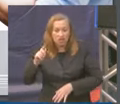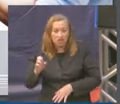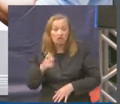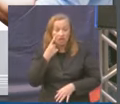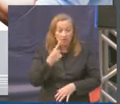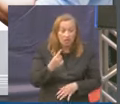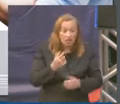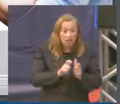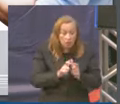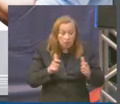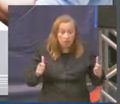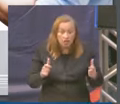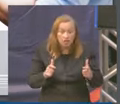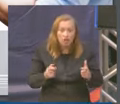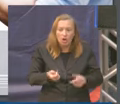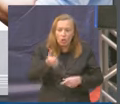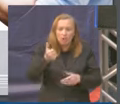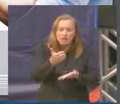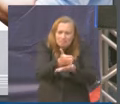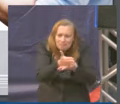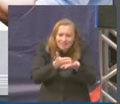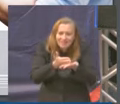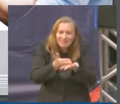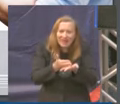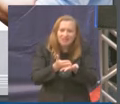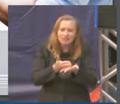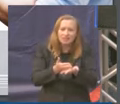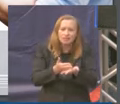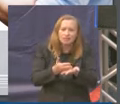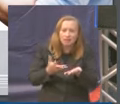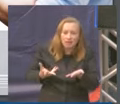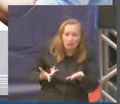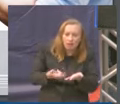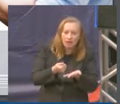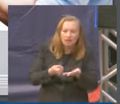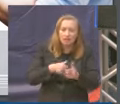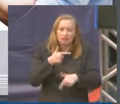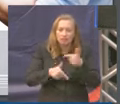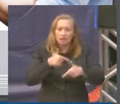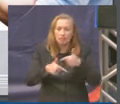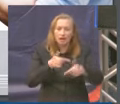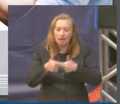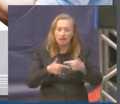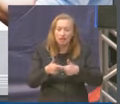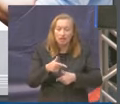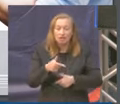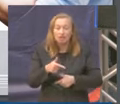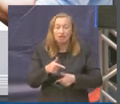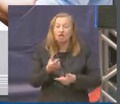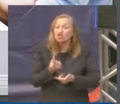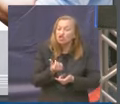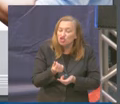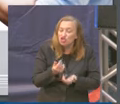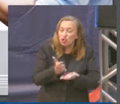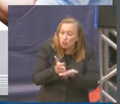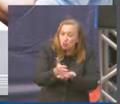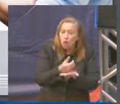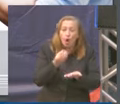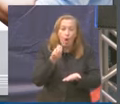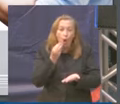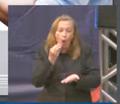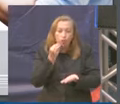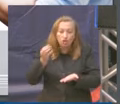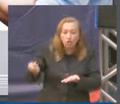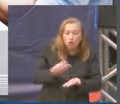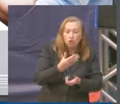grande, quase metade, é pela eficiência operacional. É ganho, ganho financeiro, né? Seguindo de oportunidades de